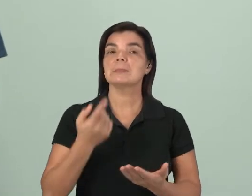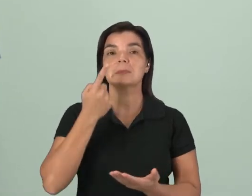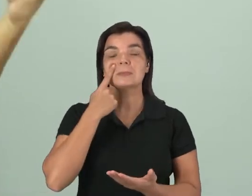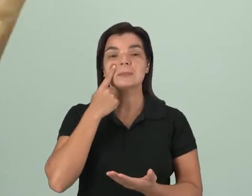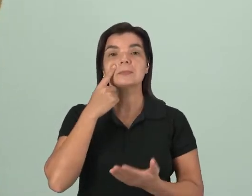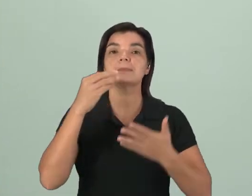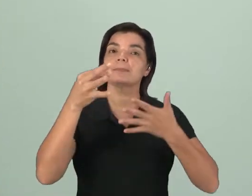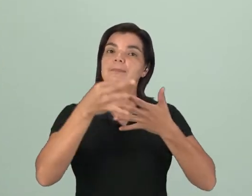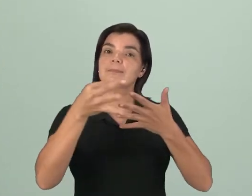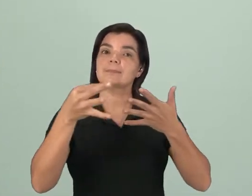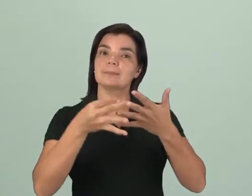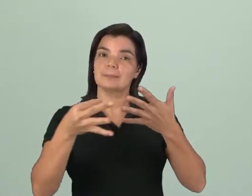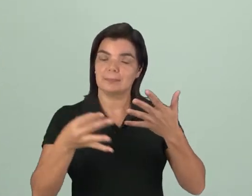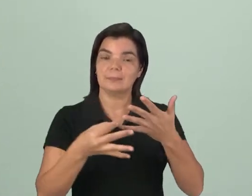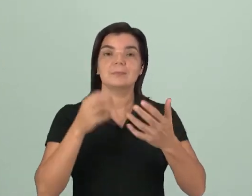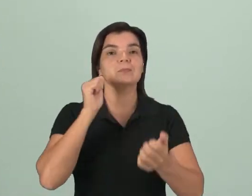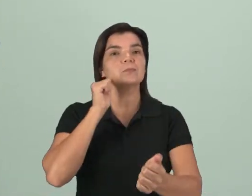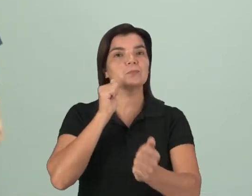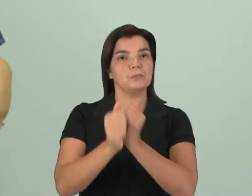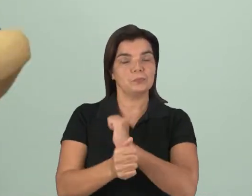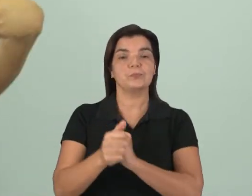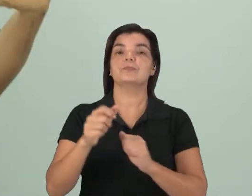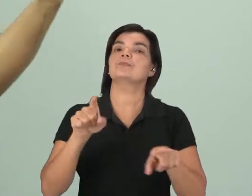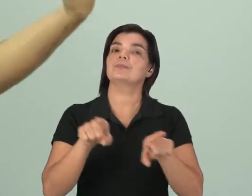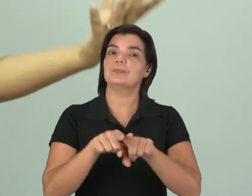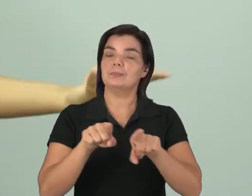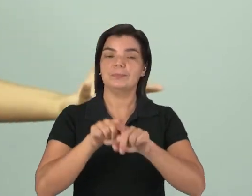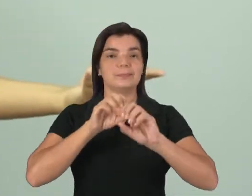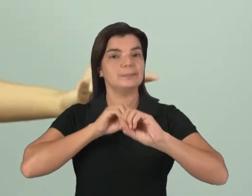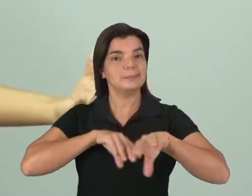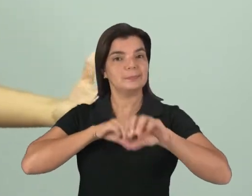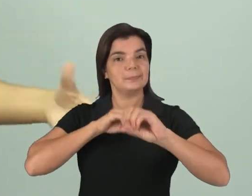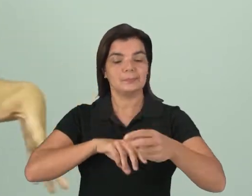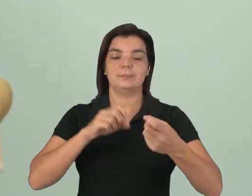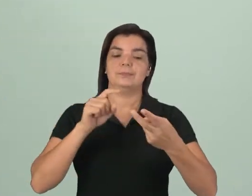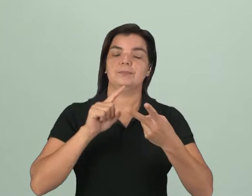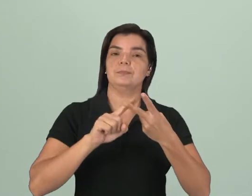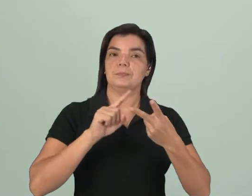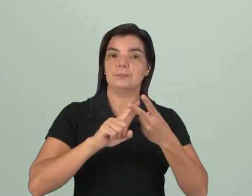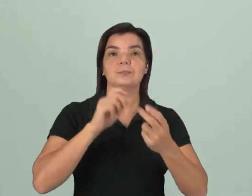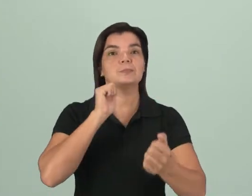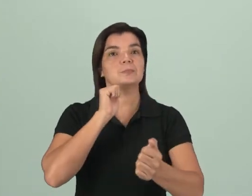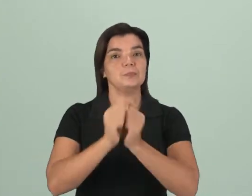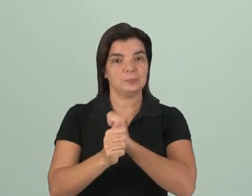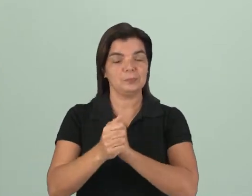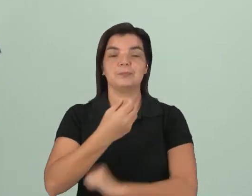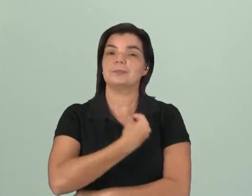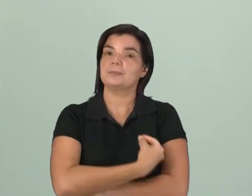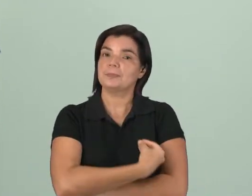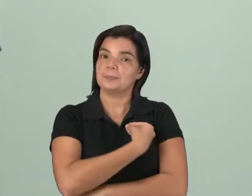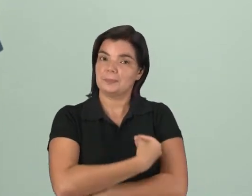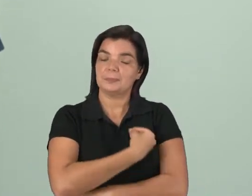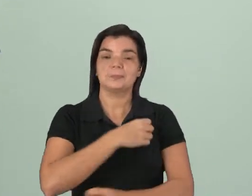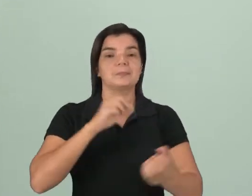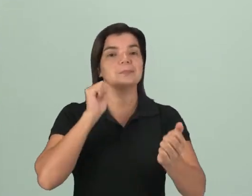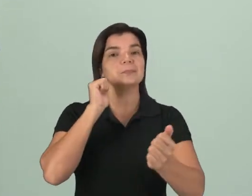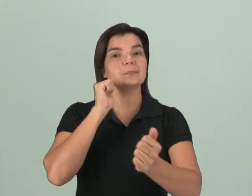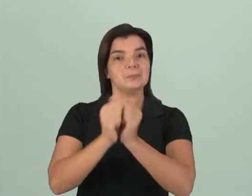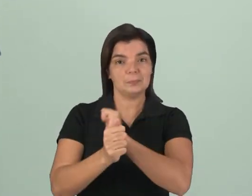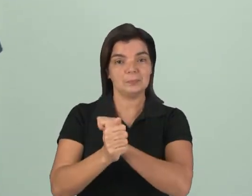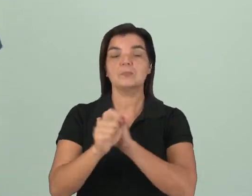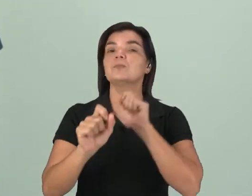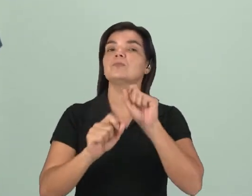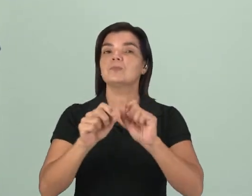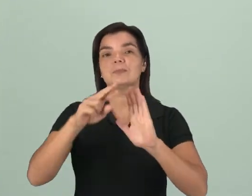gente vai ver as classificações desses esportes, né? Existem os esportes educacionais, os esportes participativos e os esportes